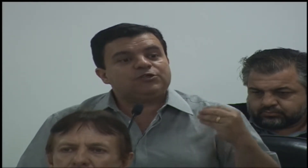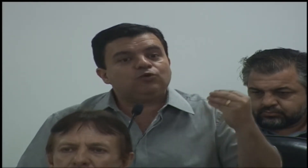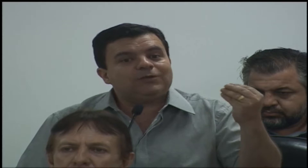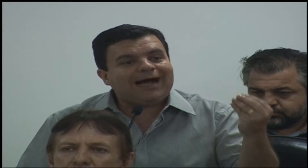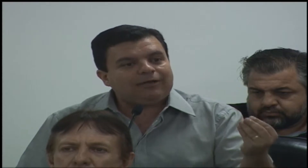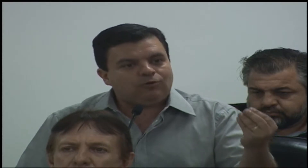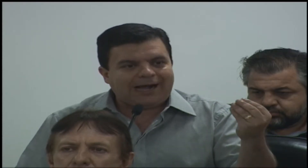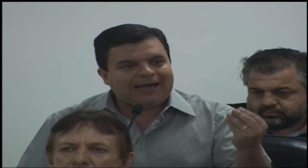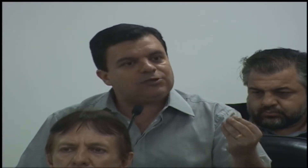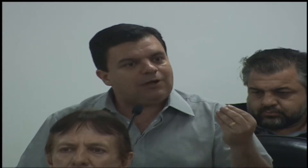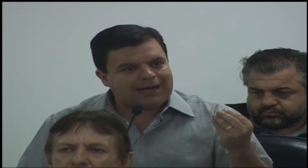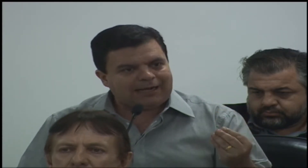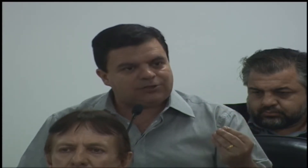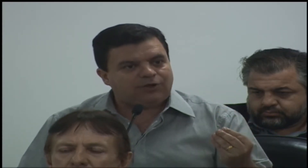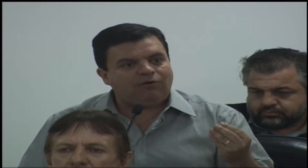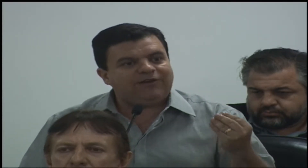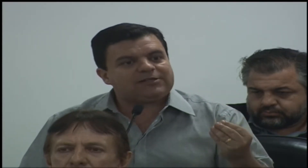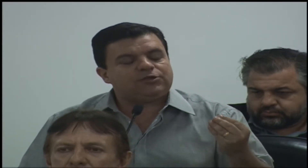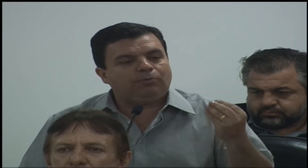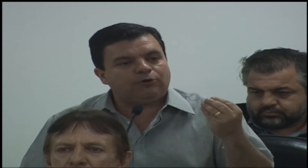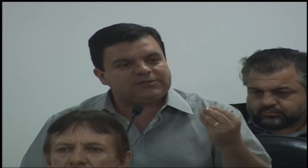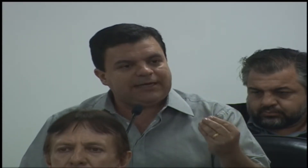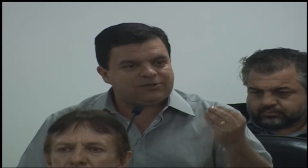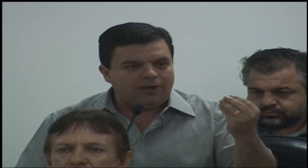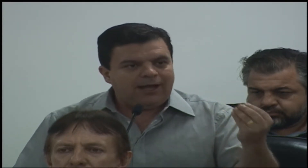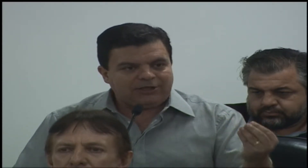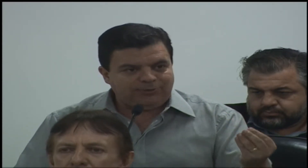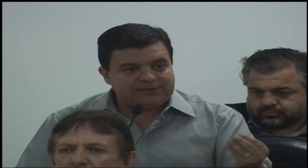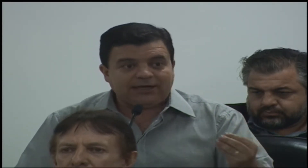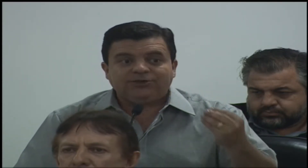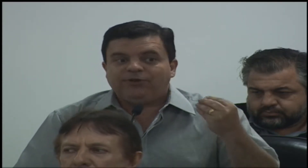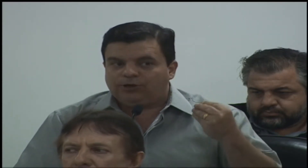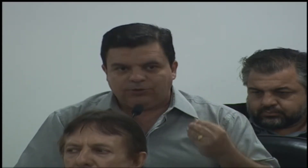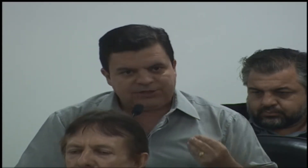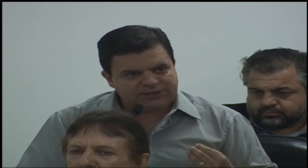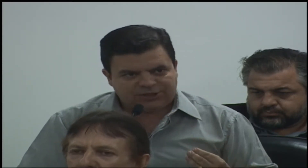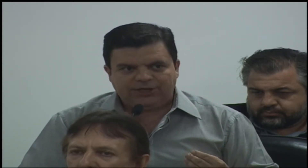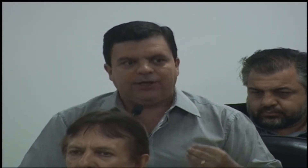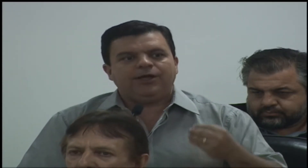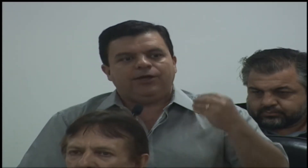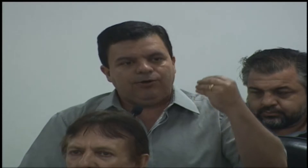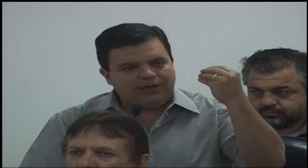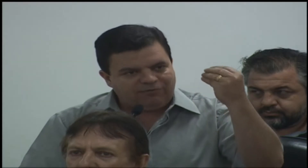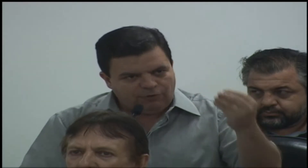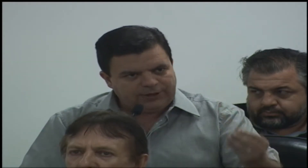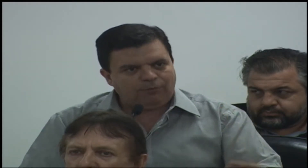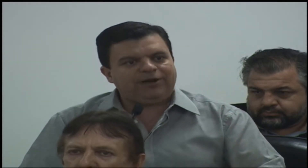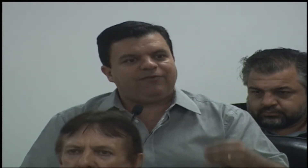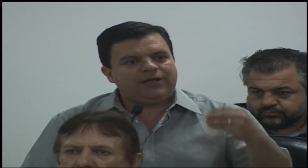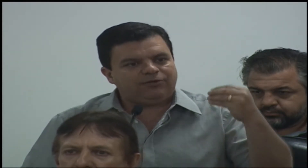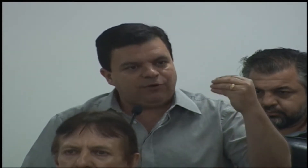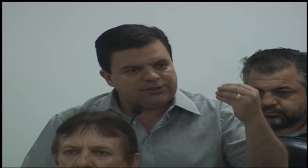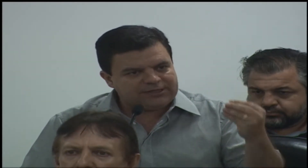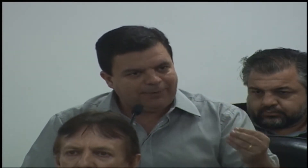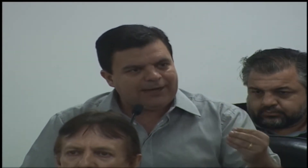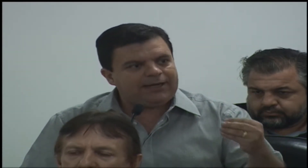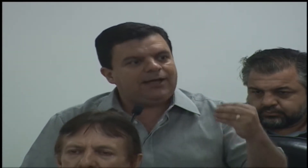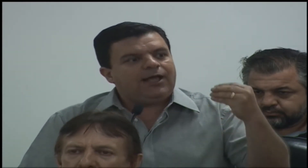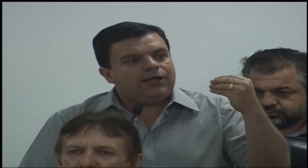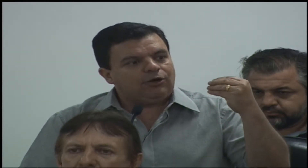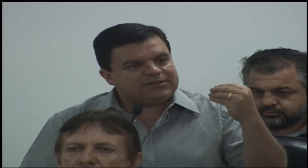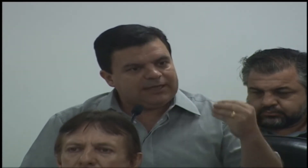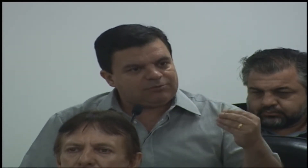permissão para comentar também a respeito da votação da segunda-feira. Eu não votei porque eu queria colocar uma